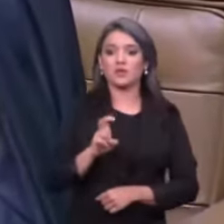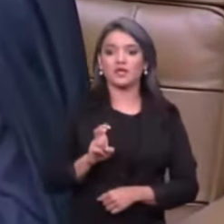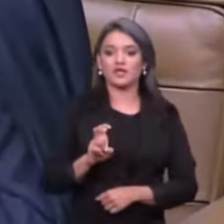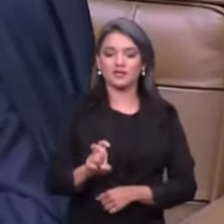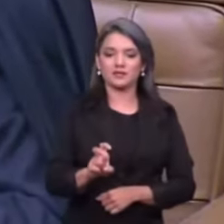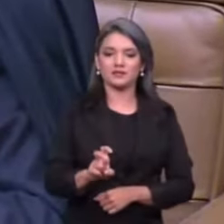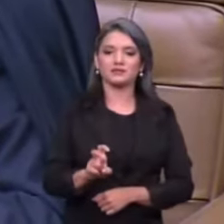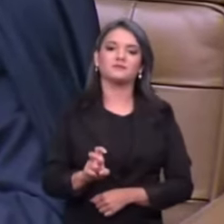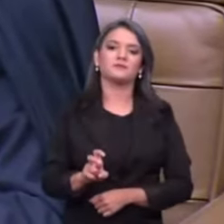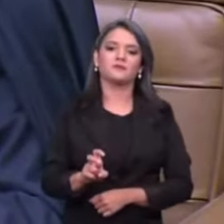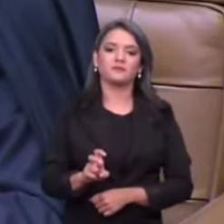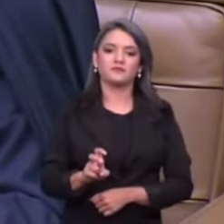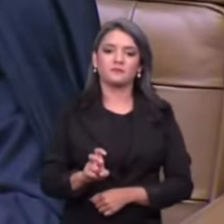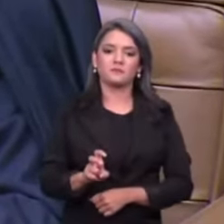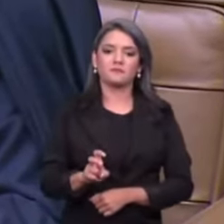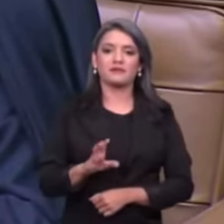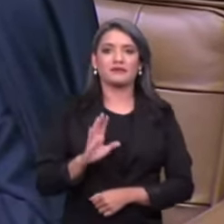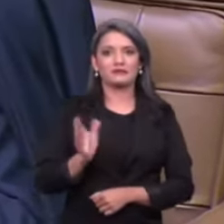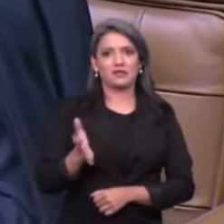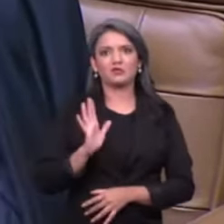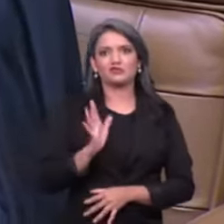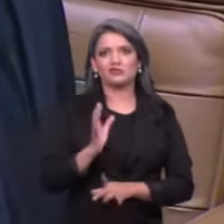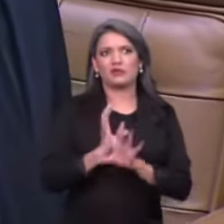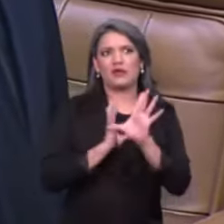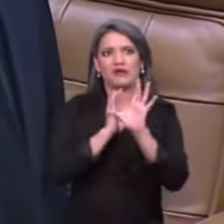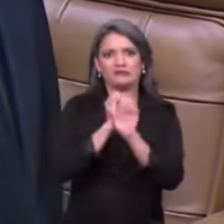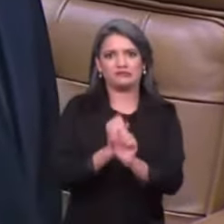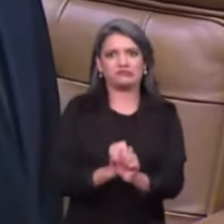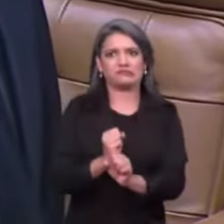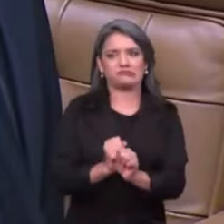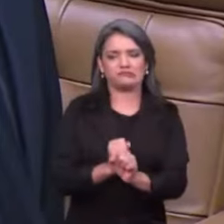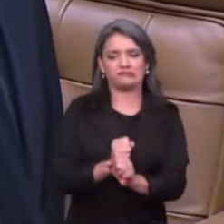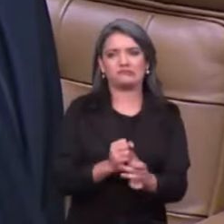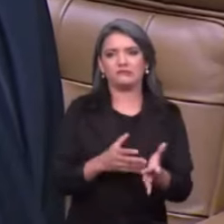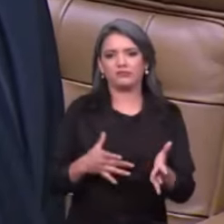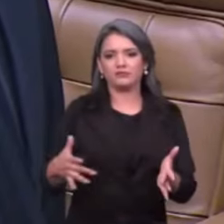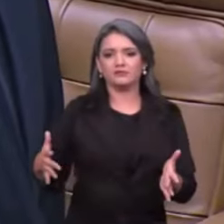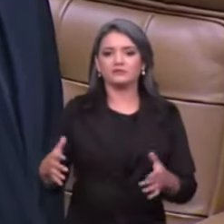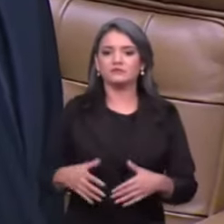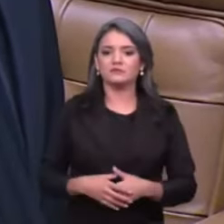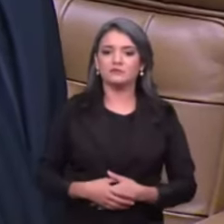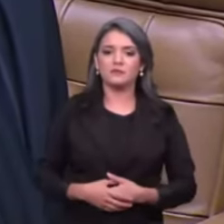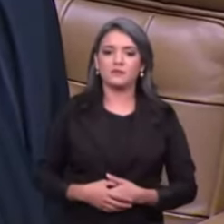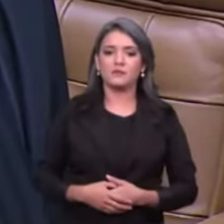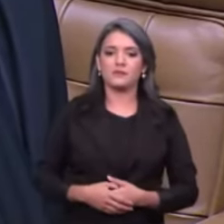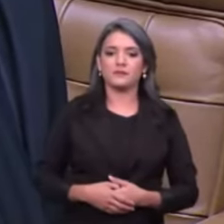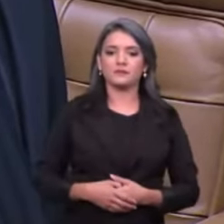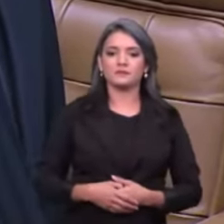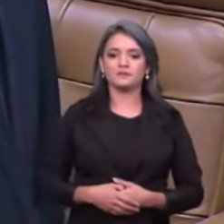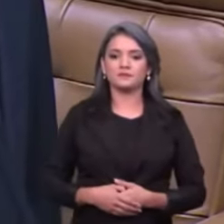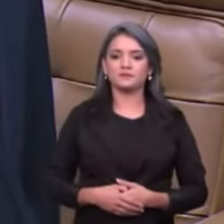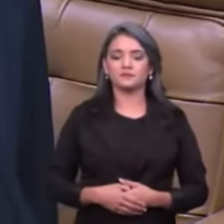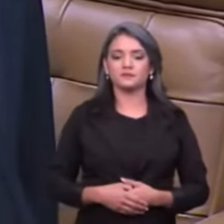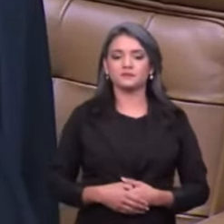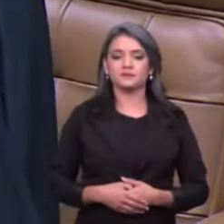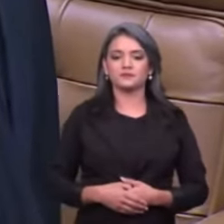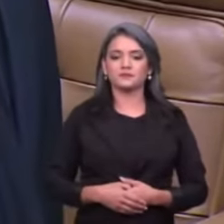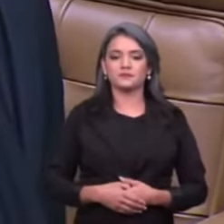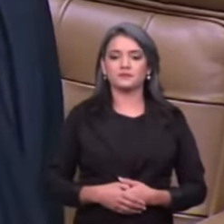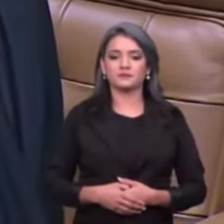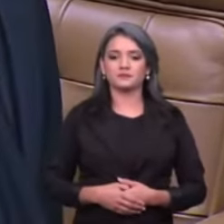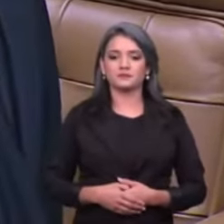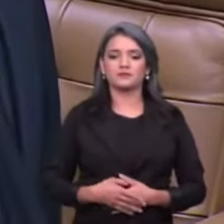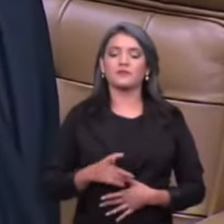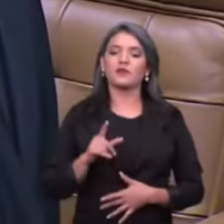já lá se vão alguns anos, era fundamentalmente se inspirar, de alguma forma, até no